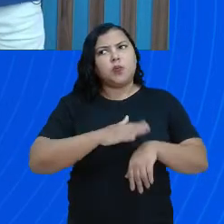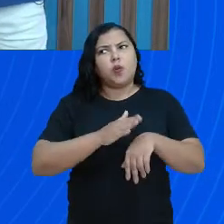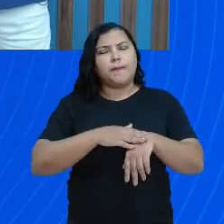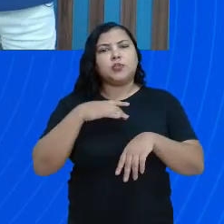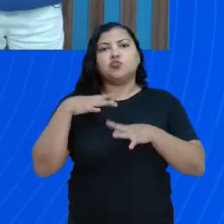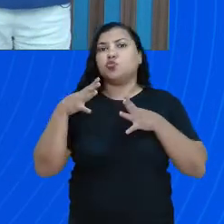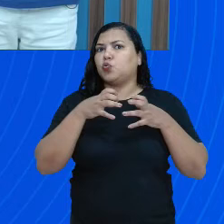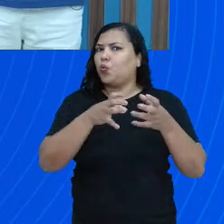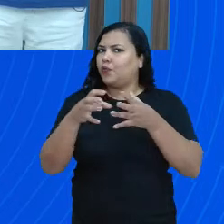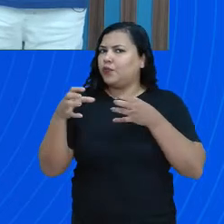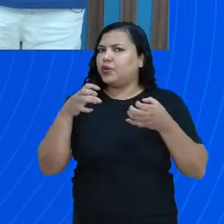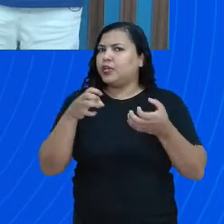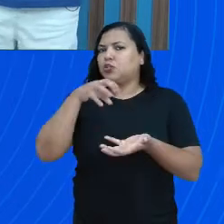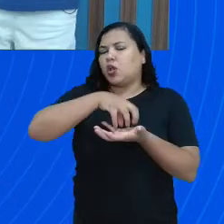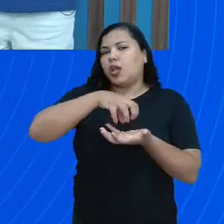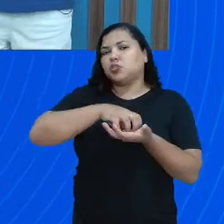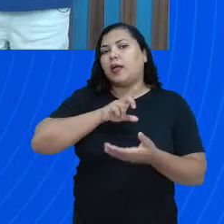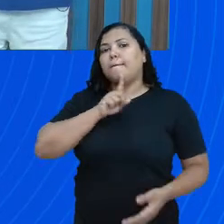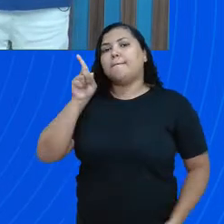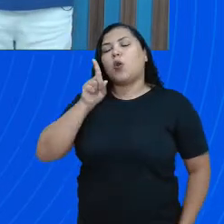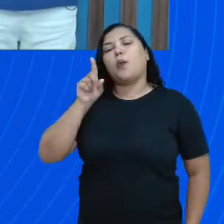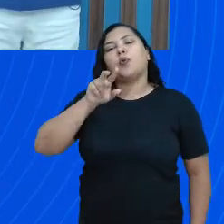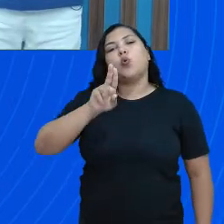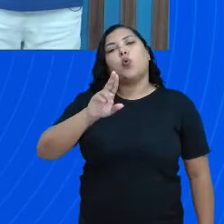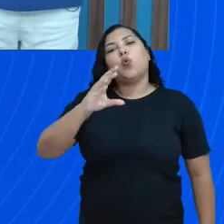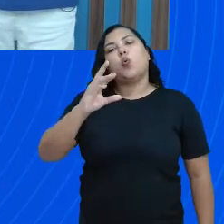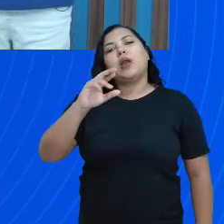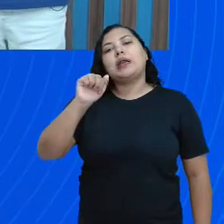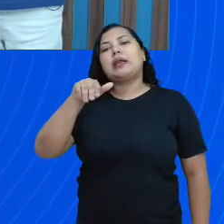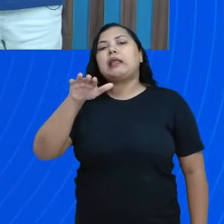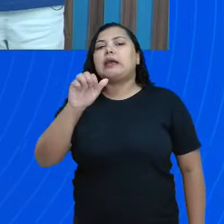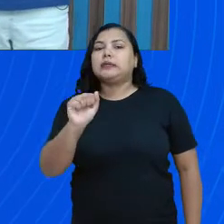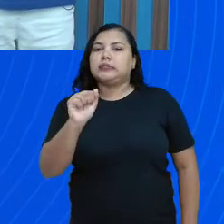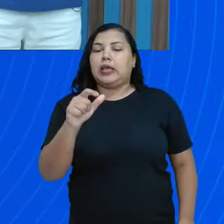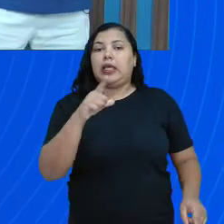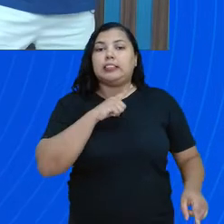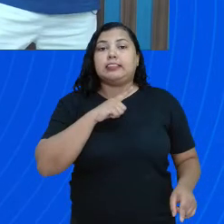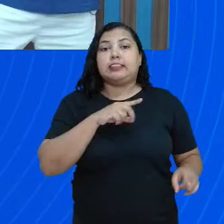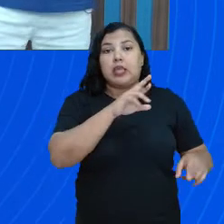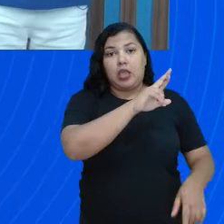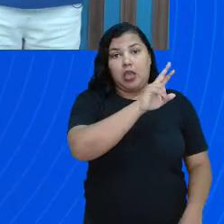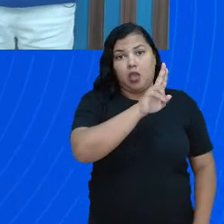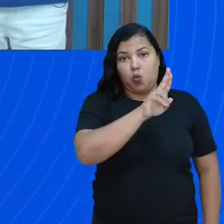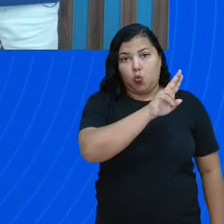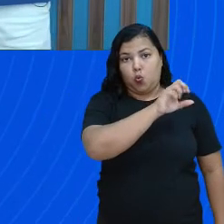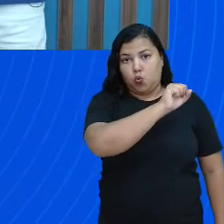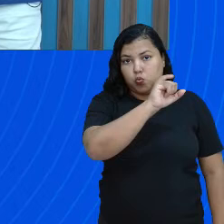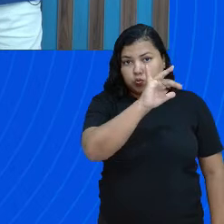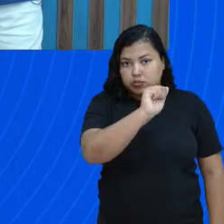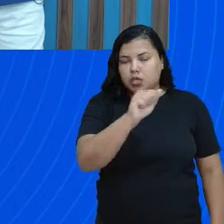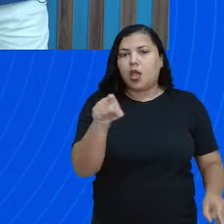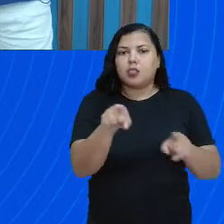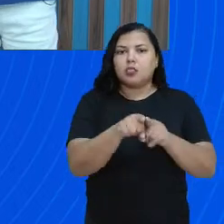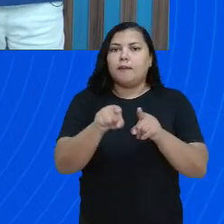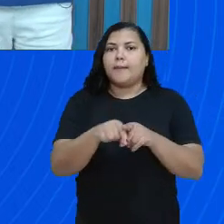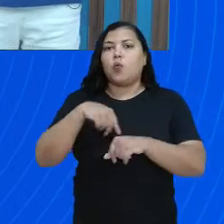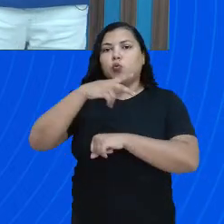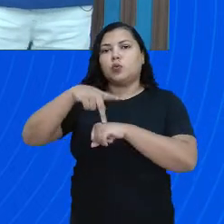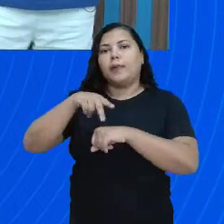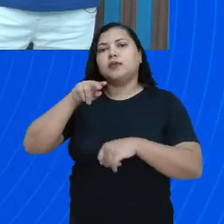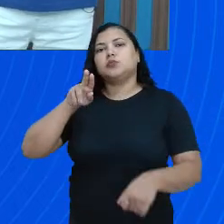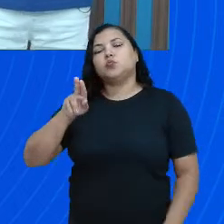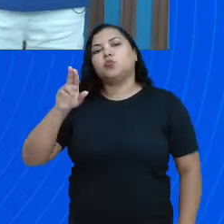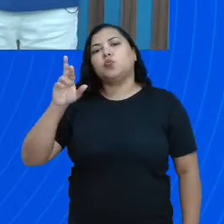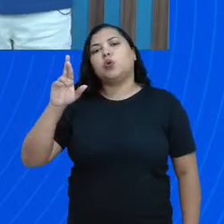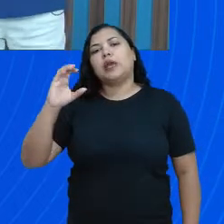de conflito na região da Ucrânia, né, envolvendo a Rússia, né, e a Ucrânia, e países